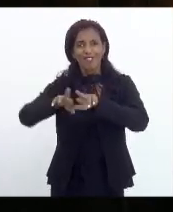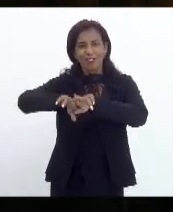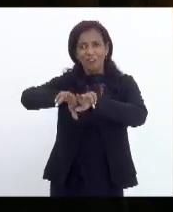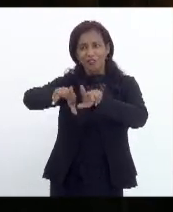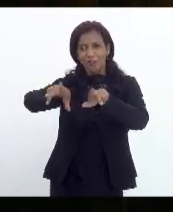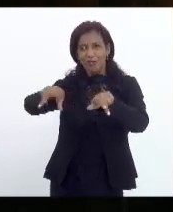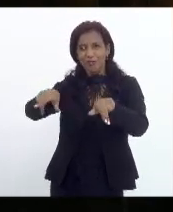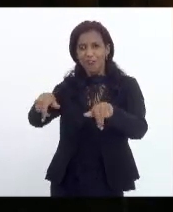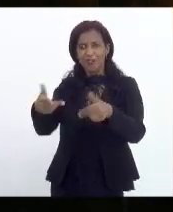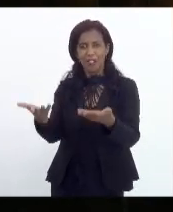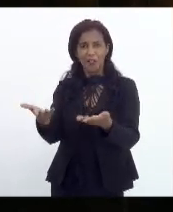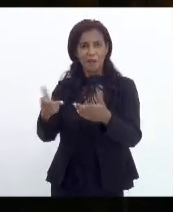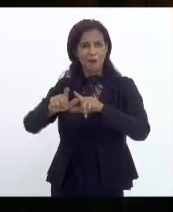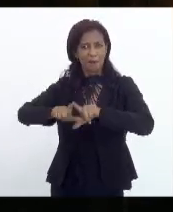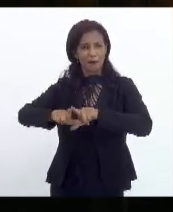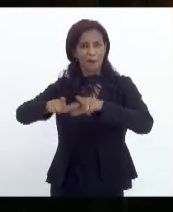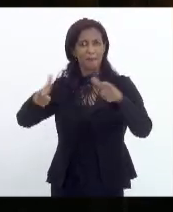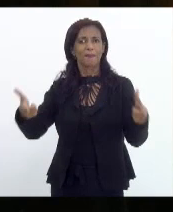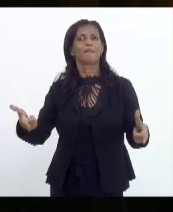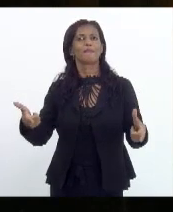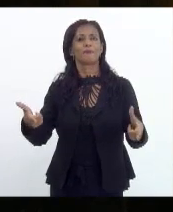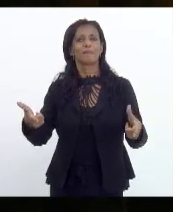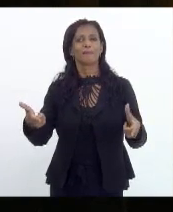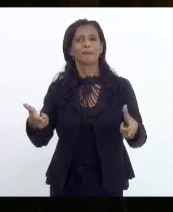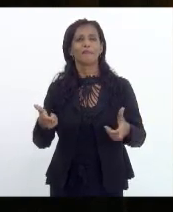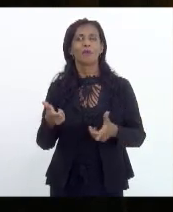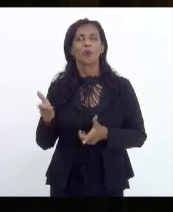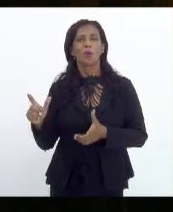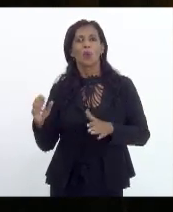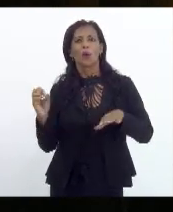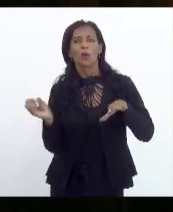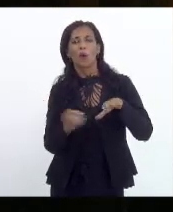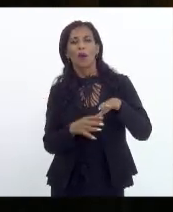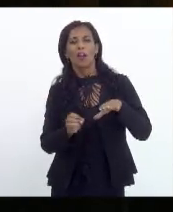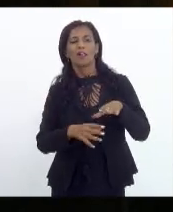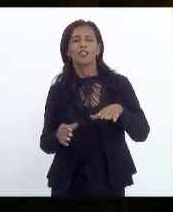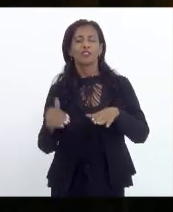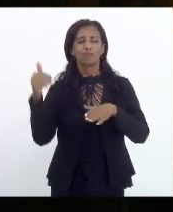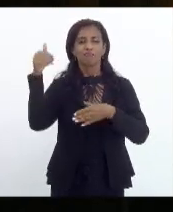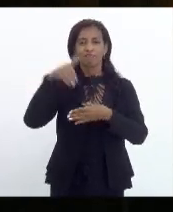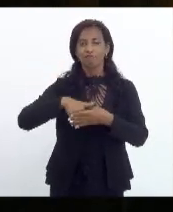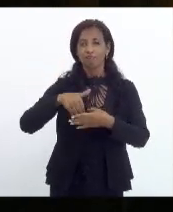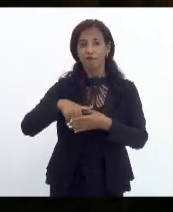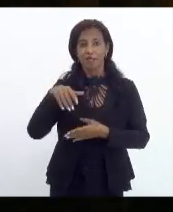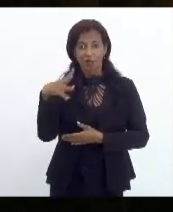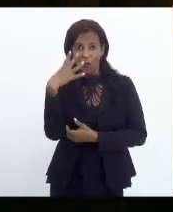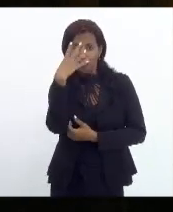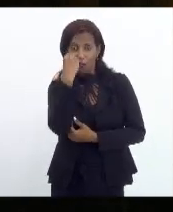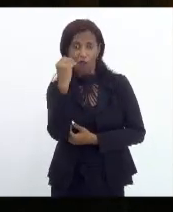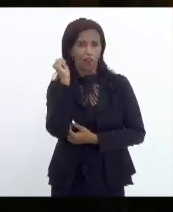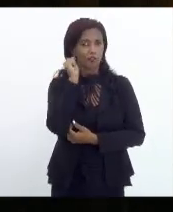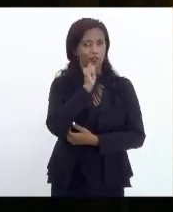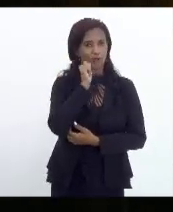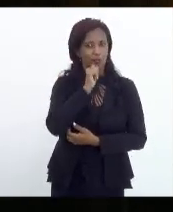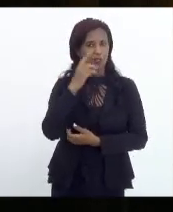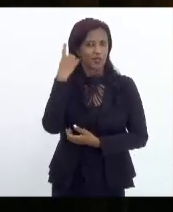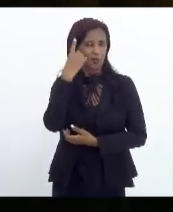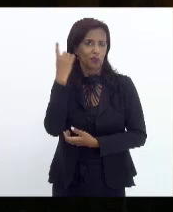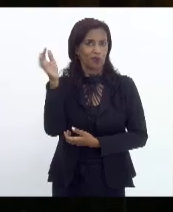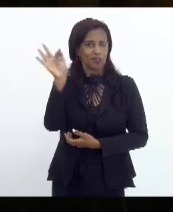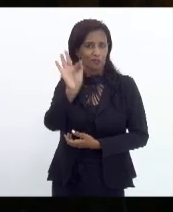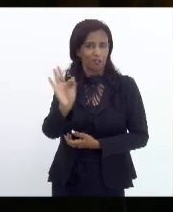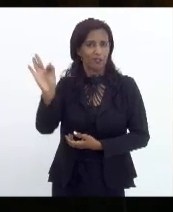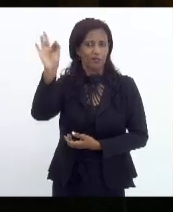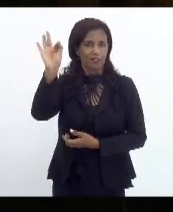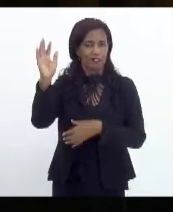cidade para ampliar o caixa eleitoral e aqui tem uma foto né das mulheres deputadas federais